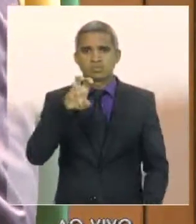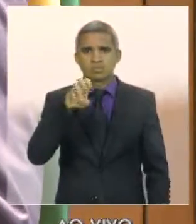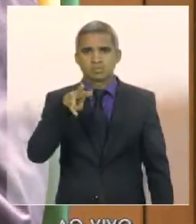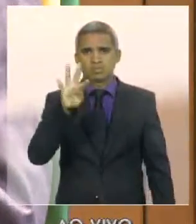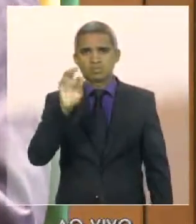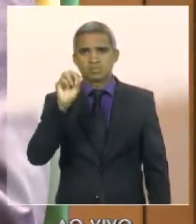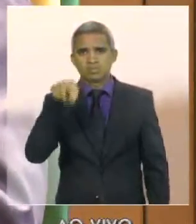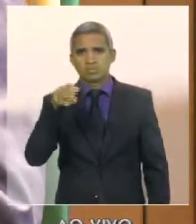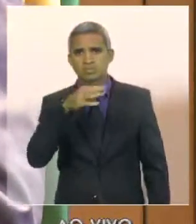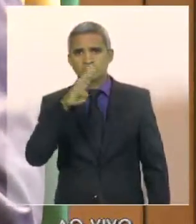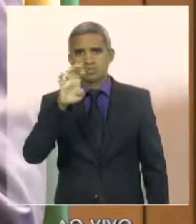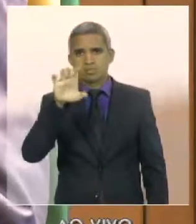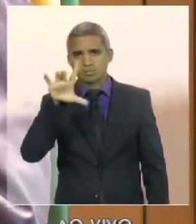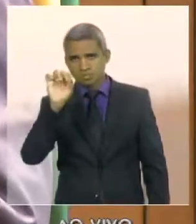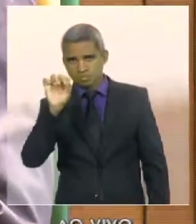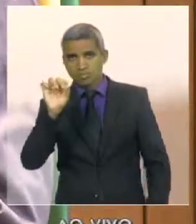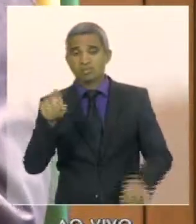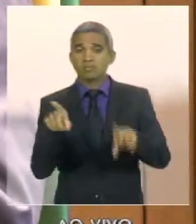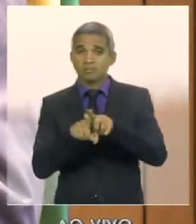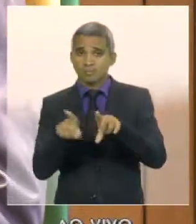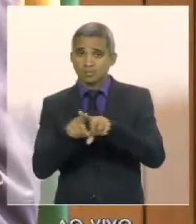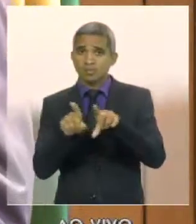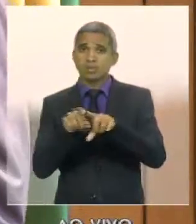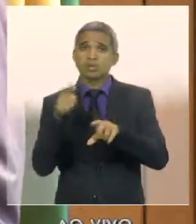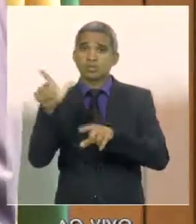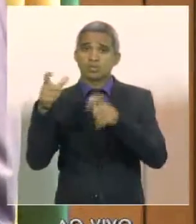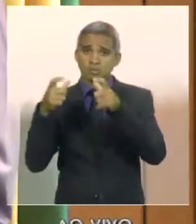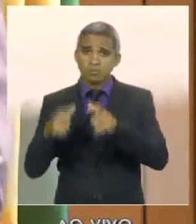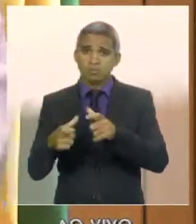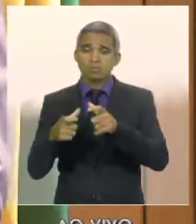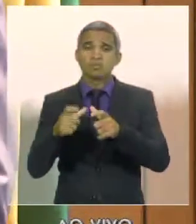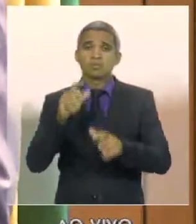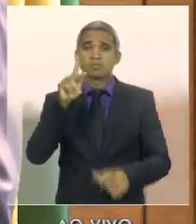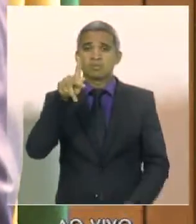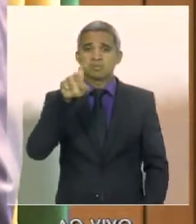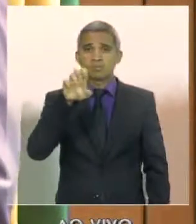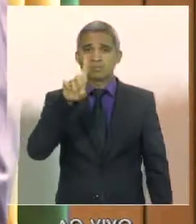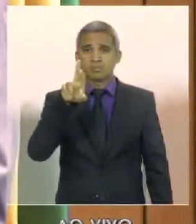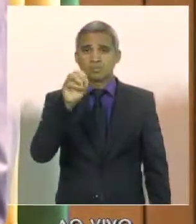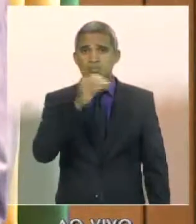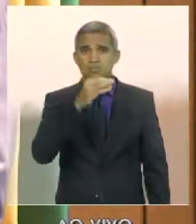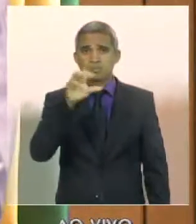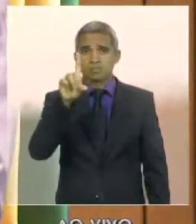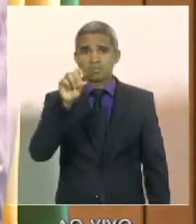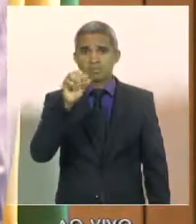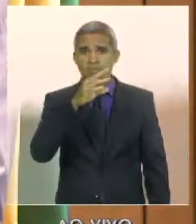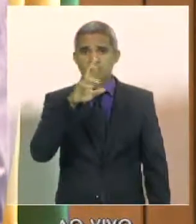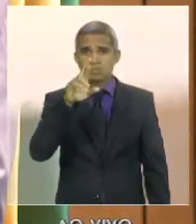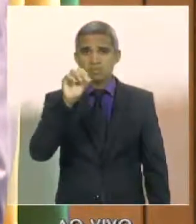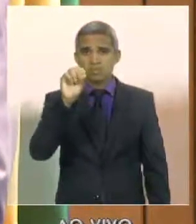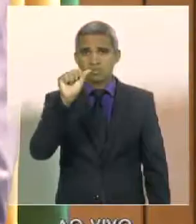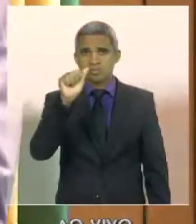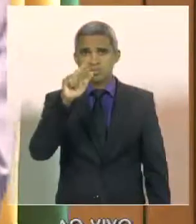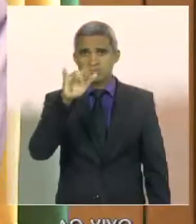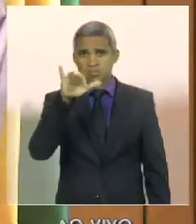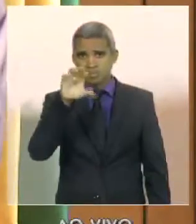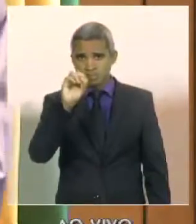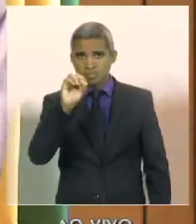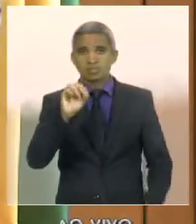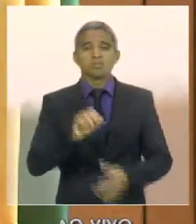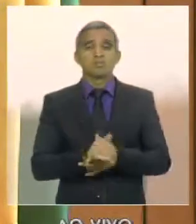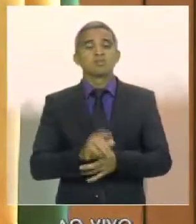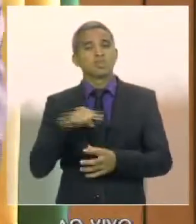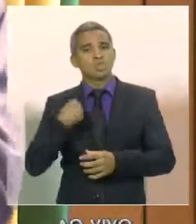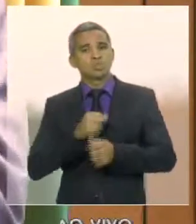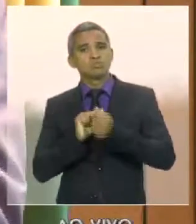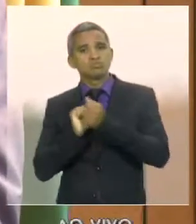Rosário. E aqui parabenizo ao prefeito Irlan, com toda a sua equipe. Inclusive, tivemos a oportunidade de estar com o ex-deputado,